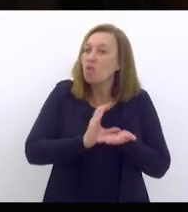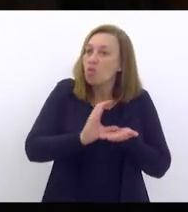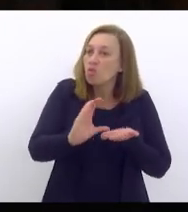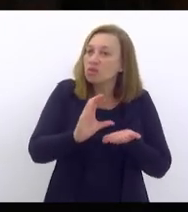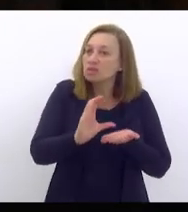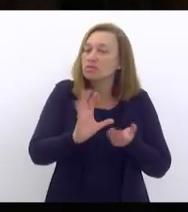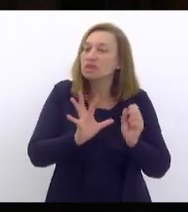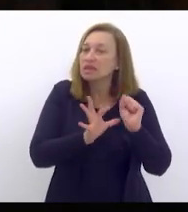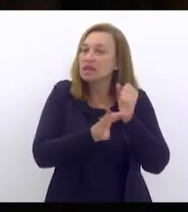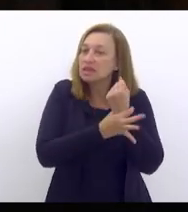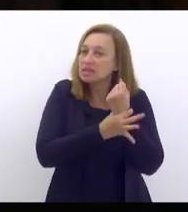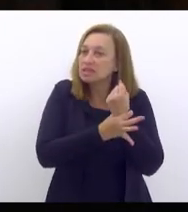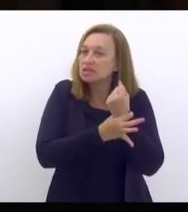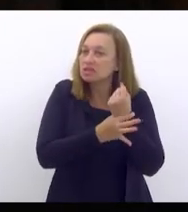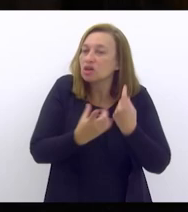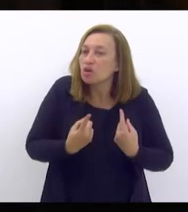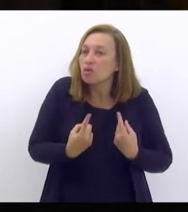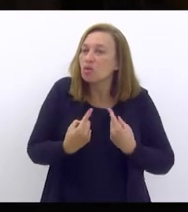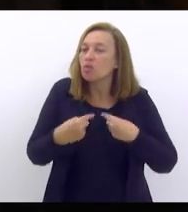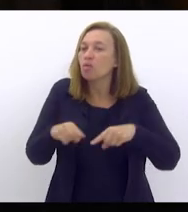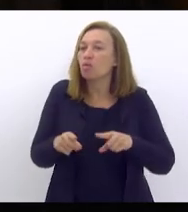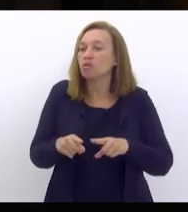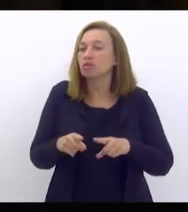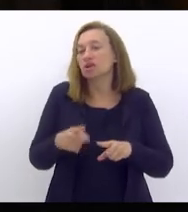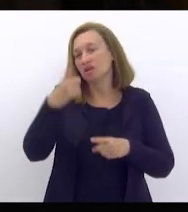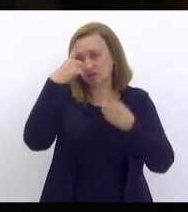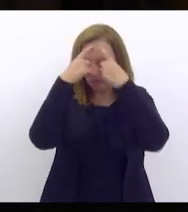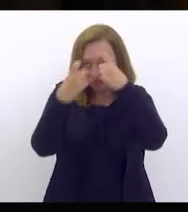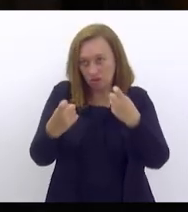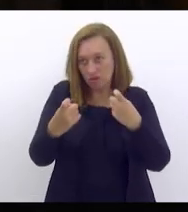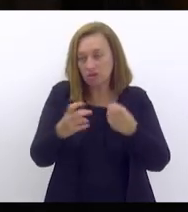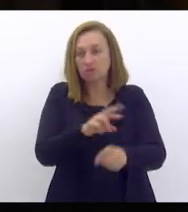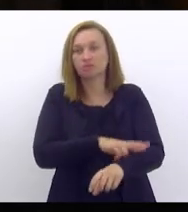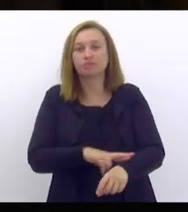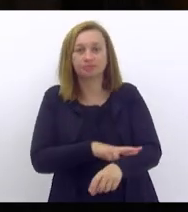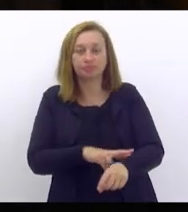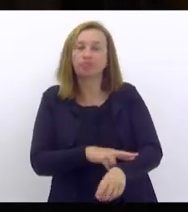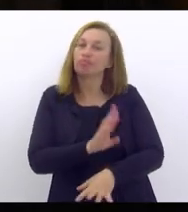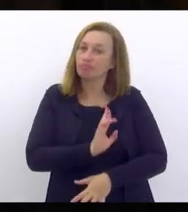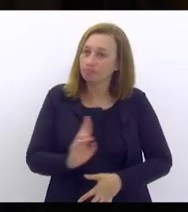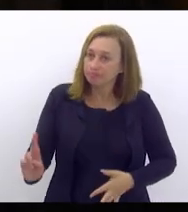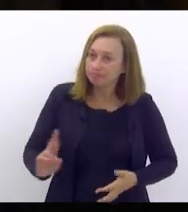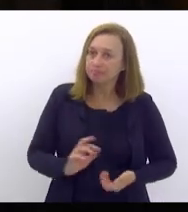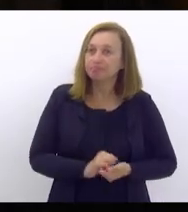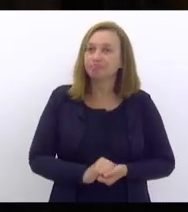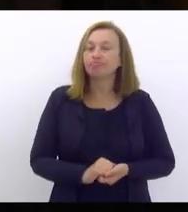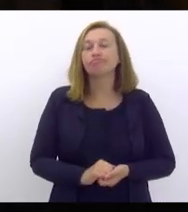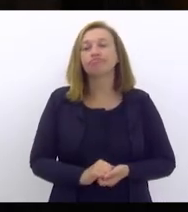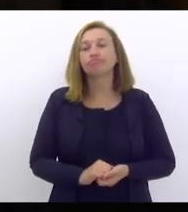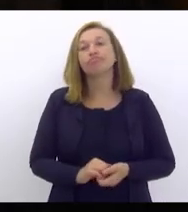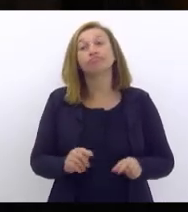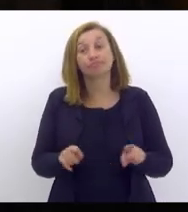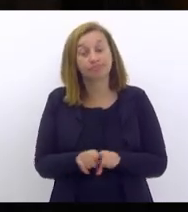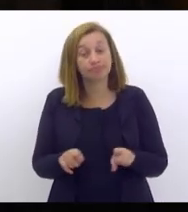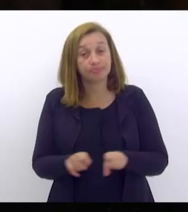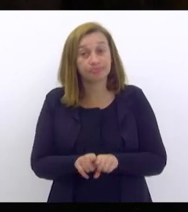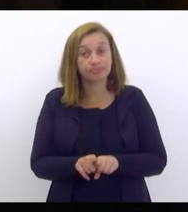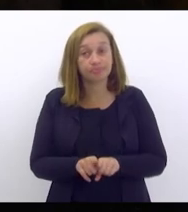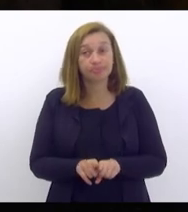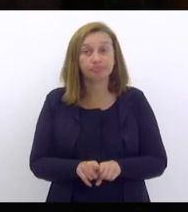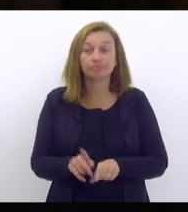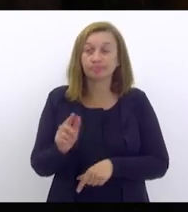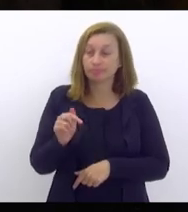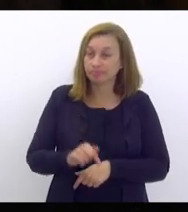que garanta o combate à violência e o racismo religioso, mas, para além disso, tramita